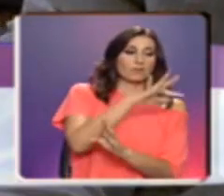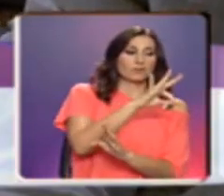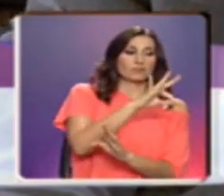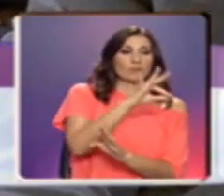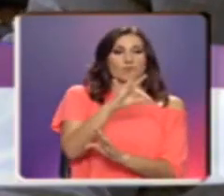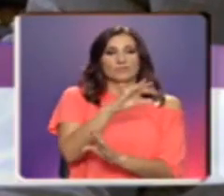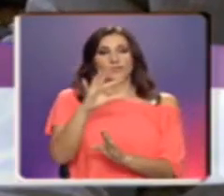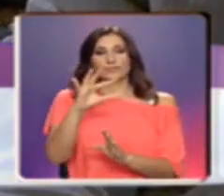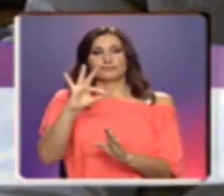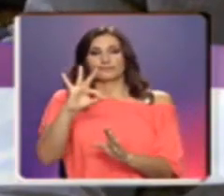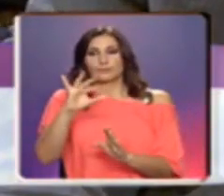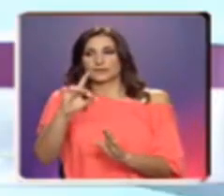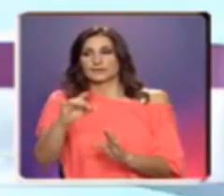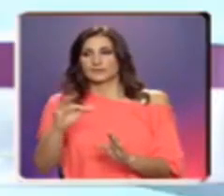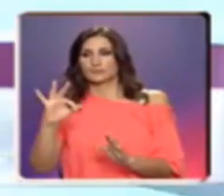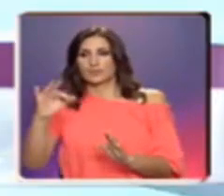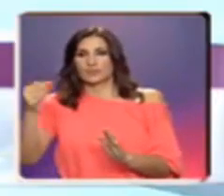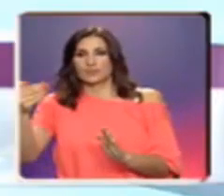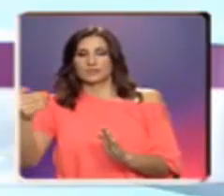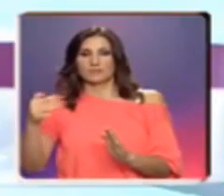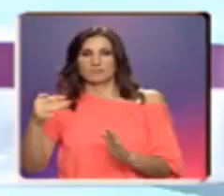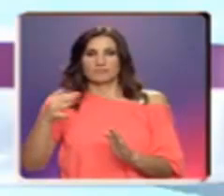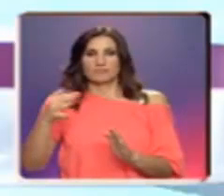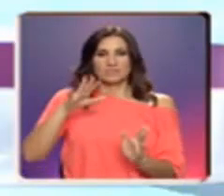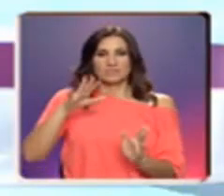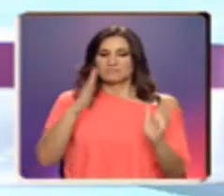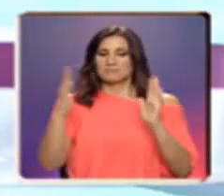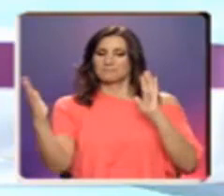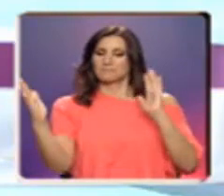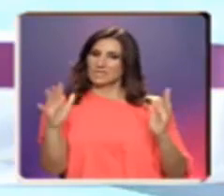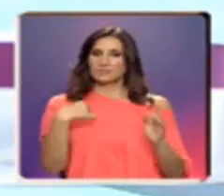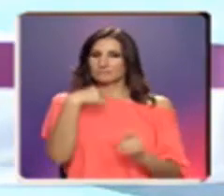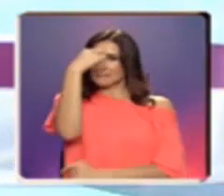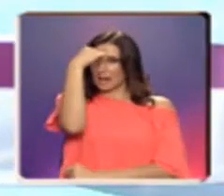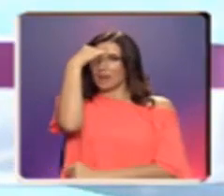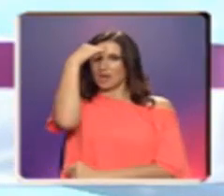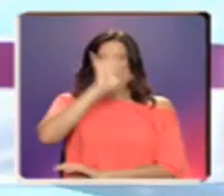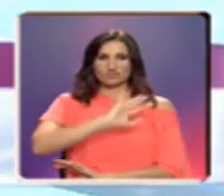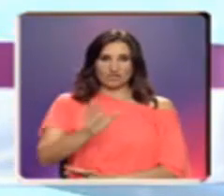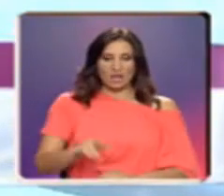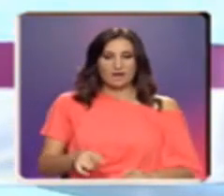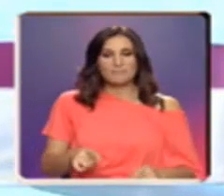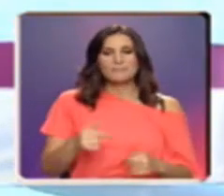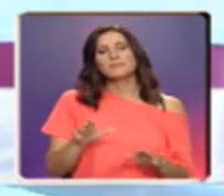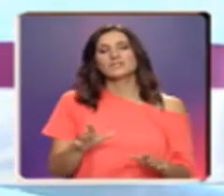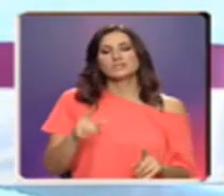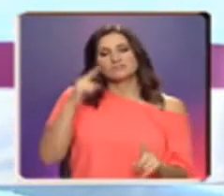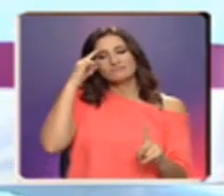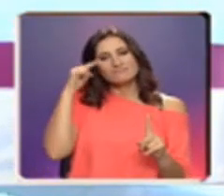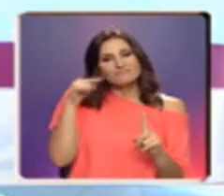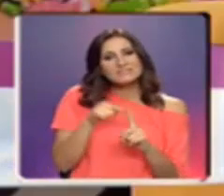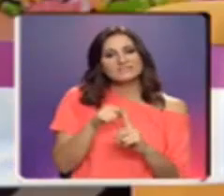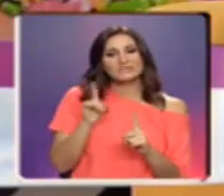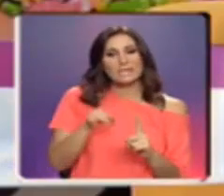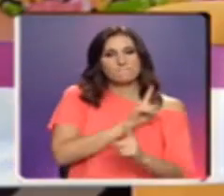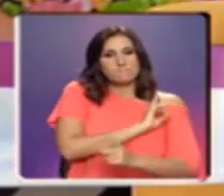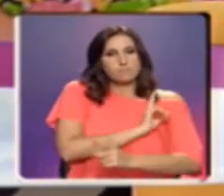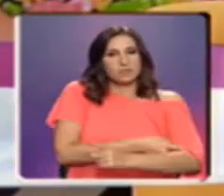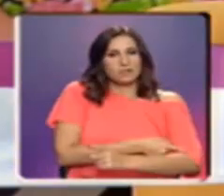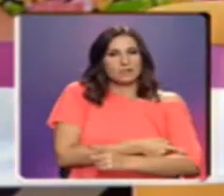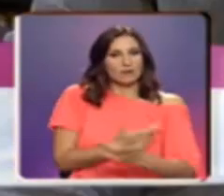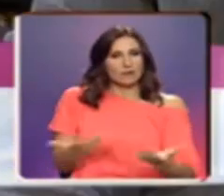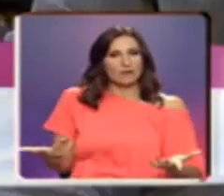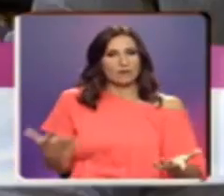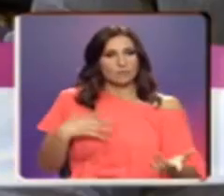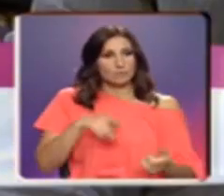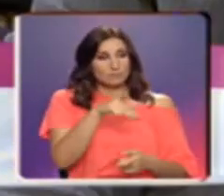aos 47, mas tinha essa percepção, tinha uma noção que mas queria que é que fazer uma série de... O poder? Não era o